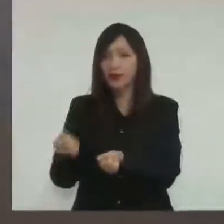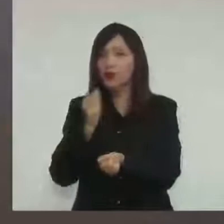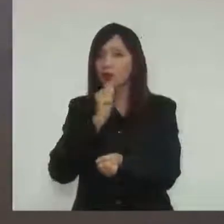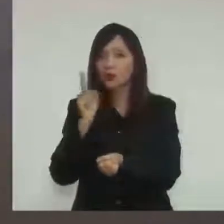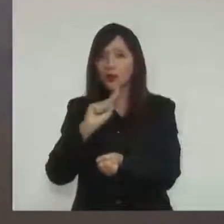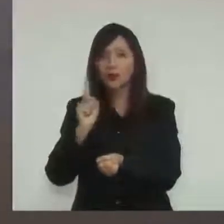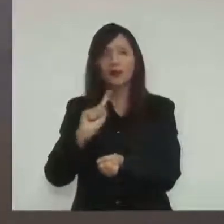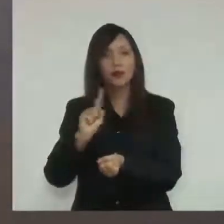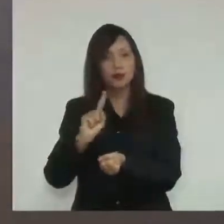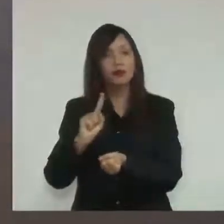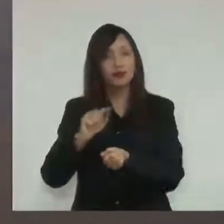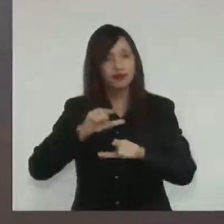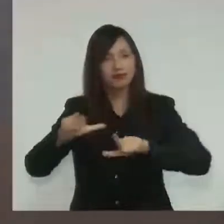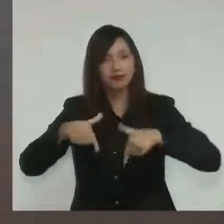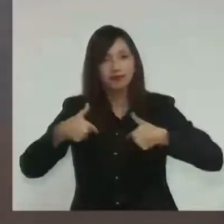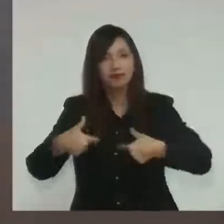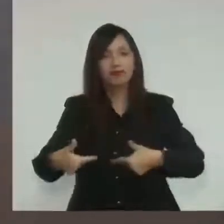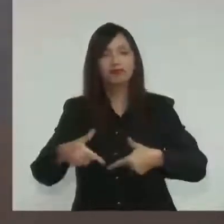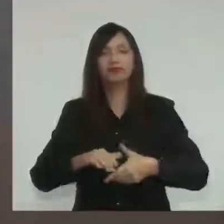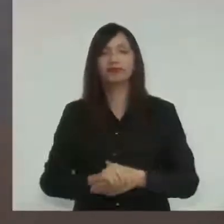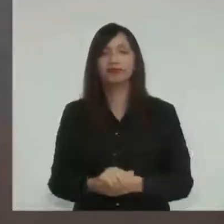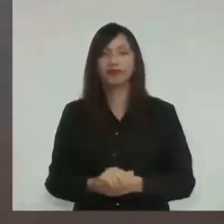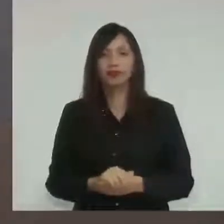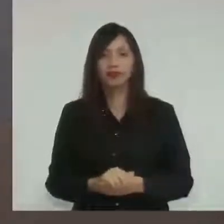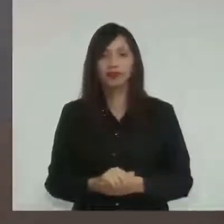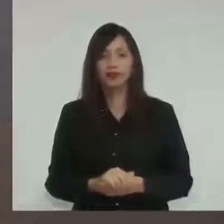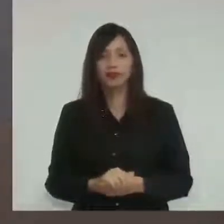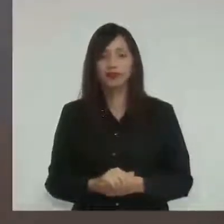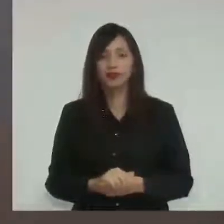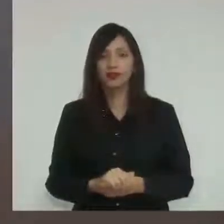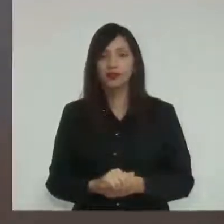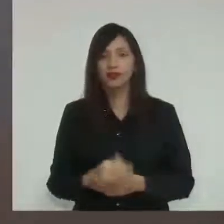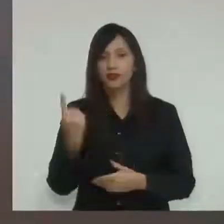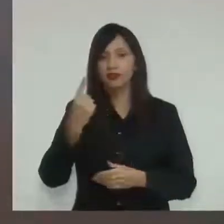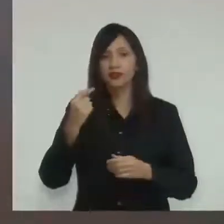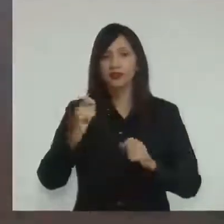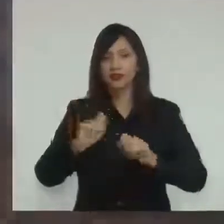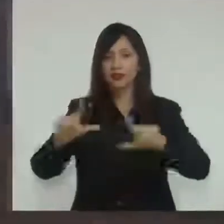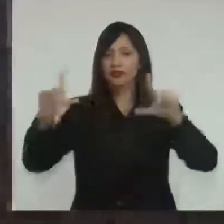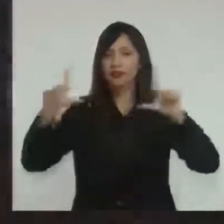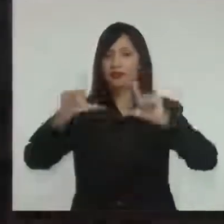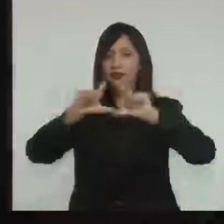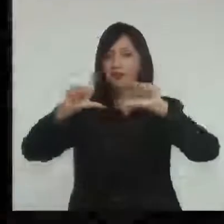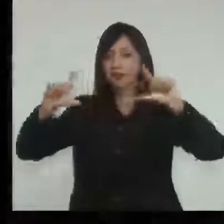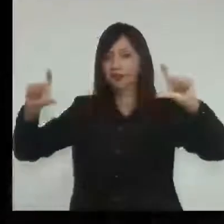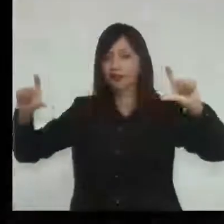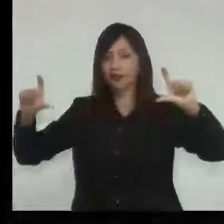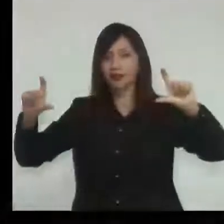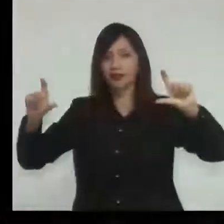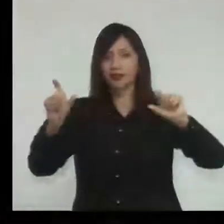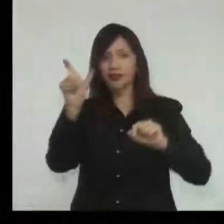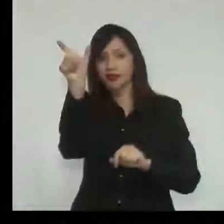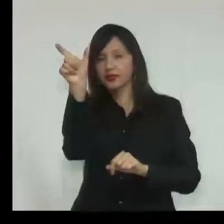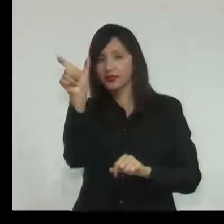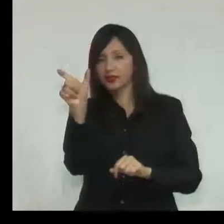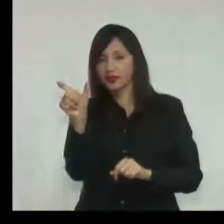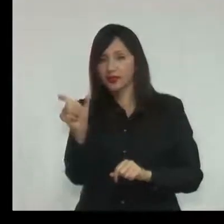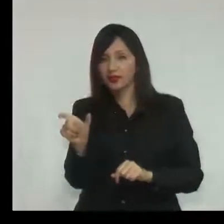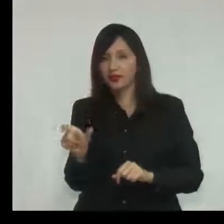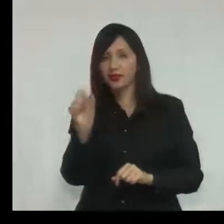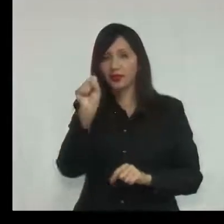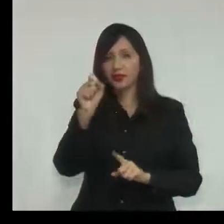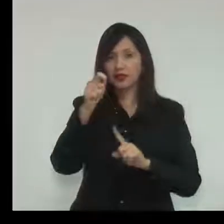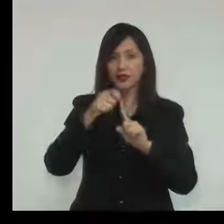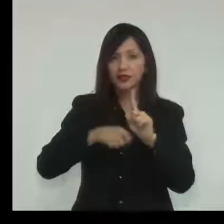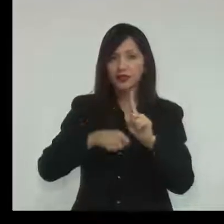cumpriu, né? A gente poderia começar pelo post, Soninha, que fala já tem 8 meses